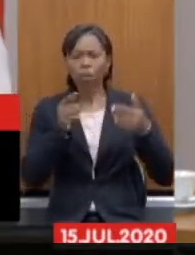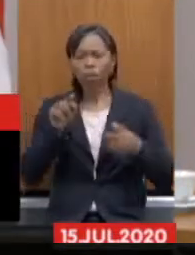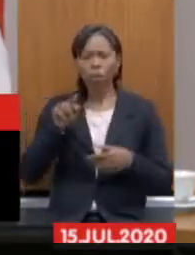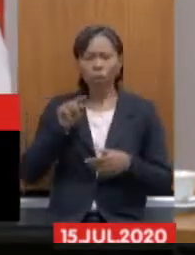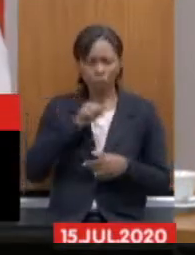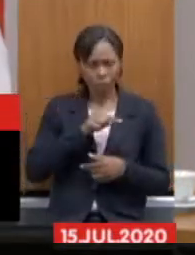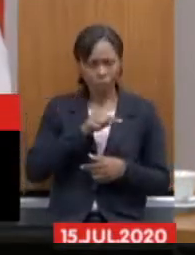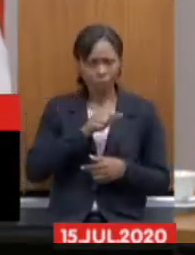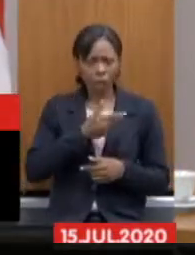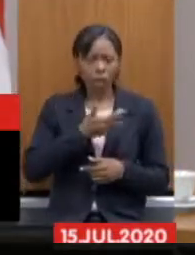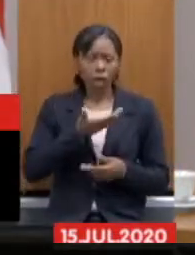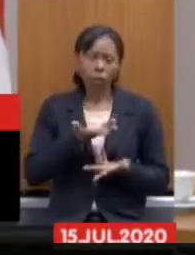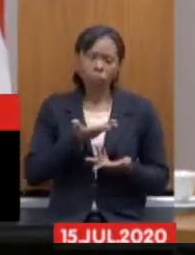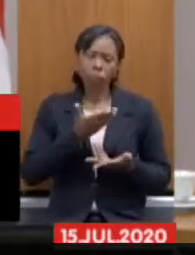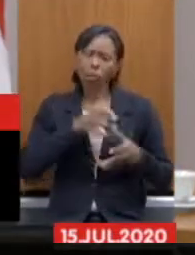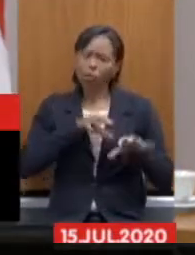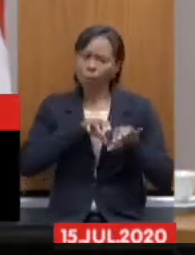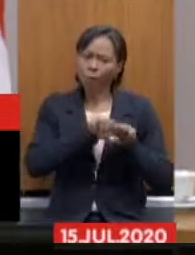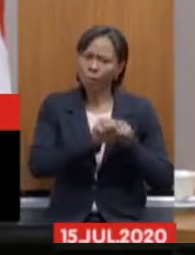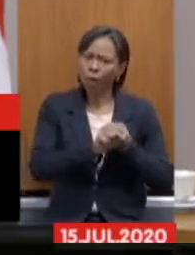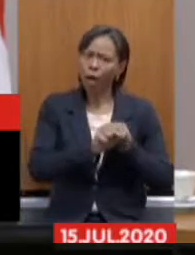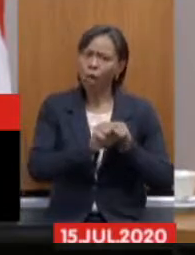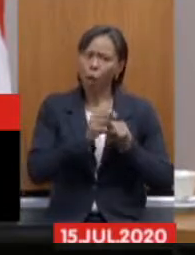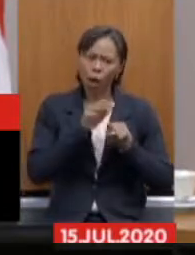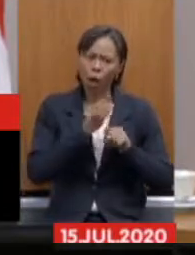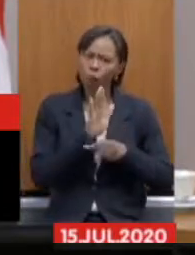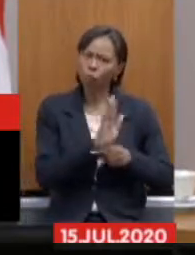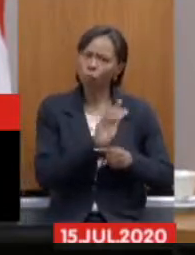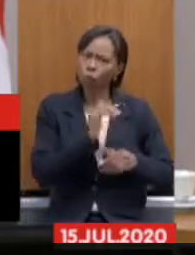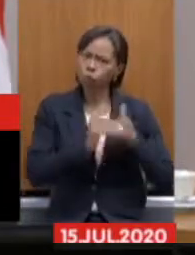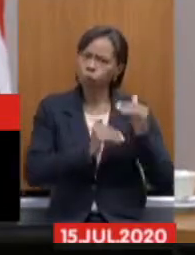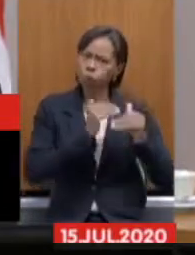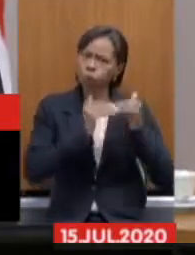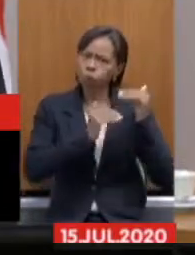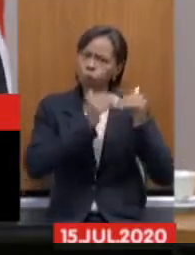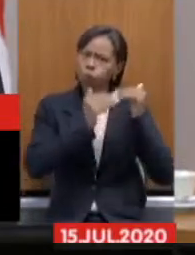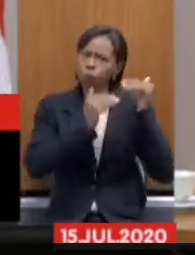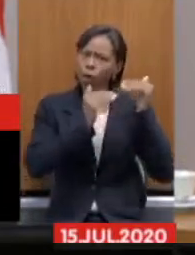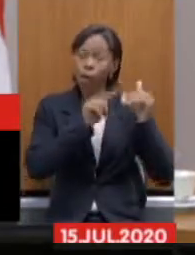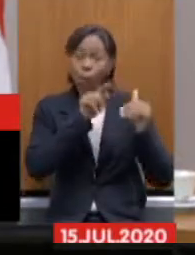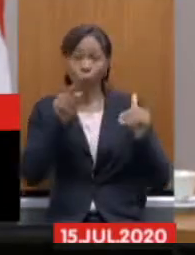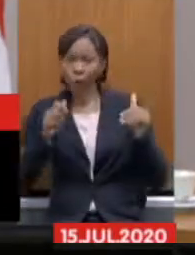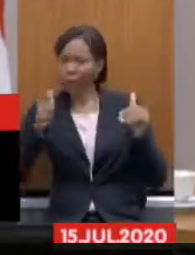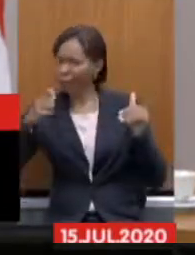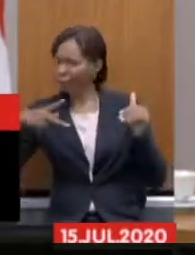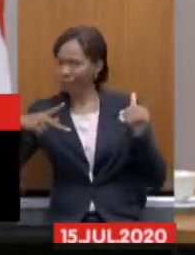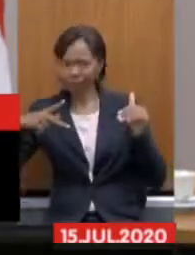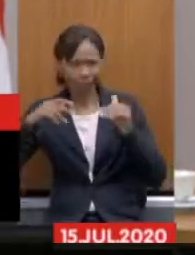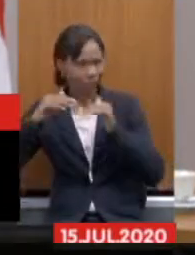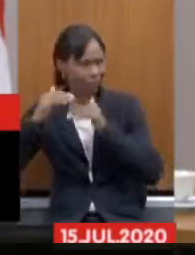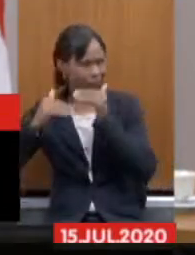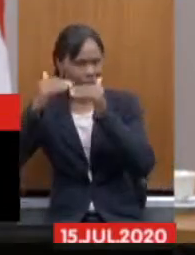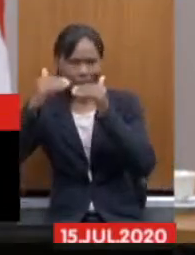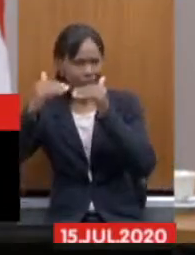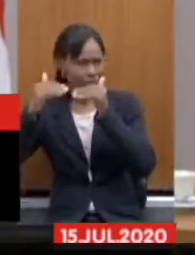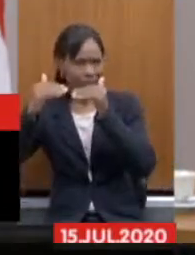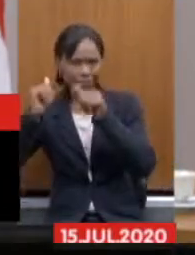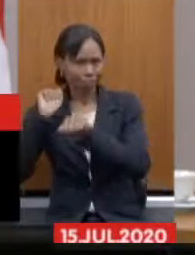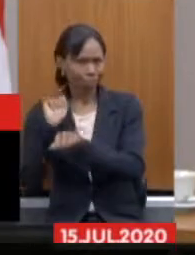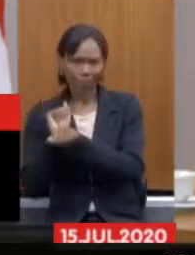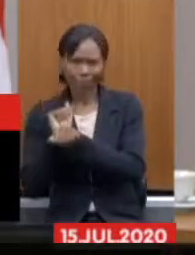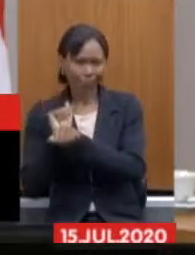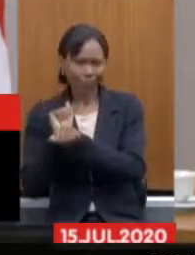servidor da ativa permite que ele progride na carreira promoção vedado ao inativo o fato é que